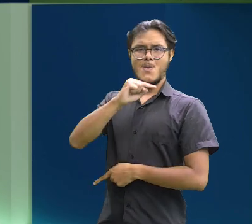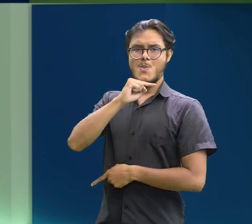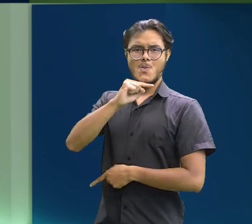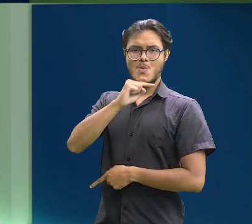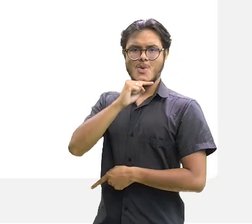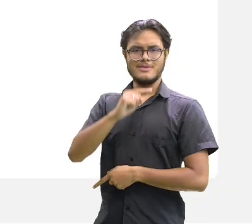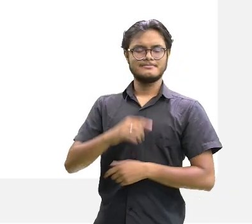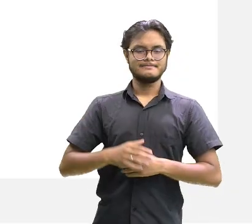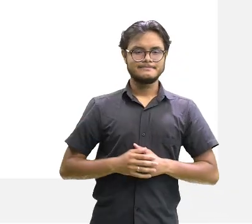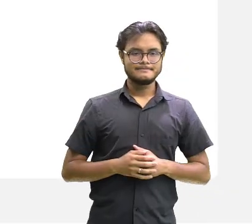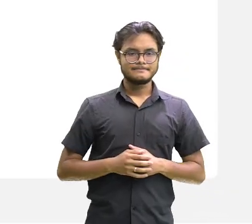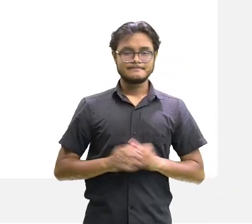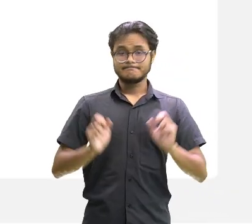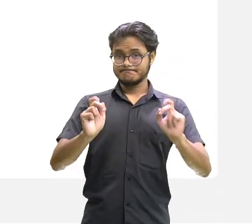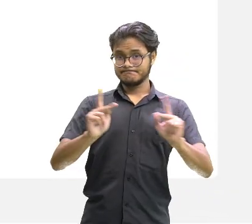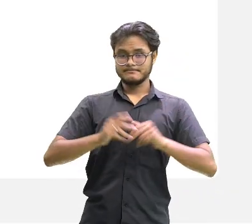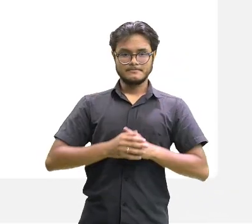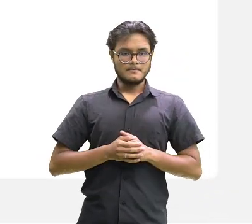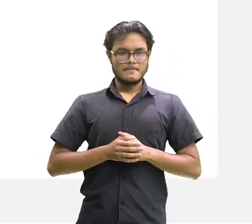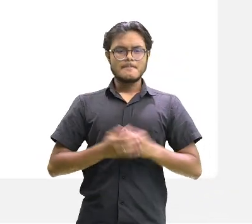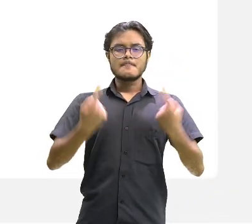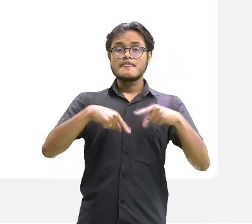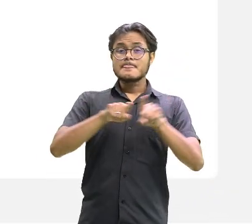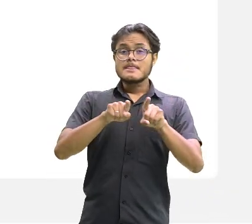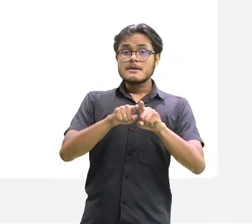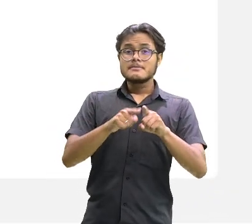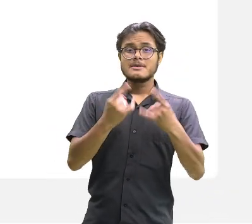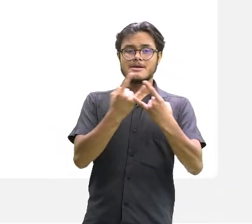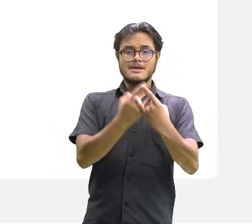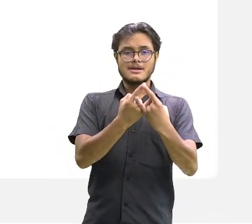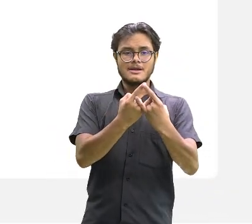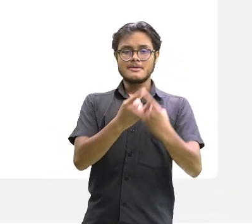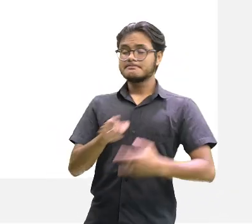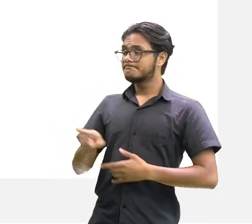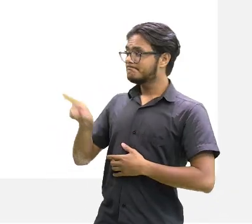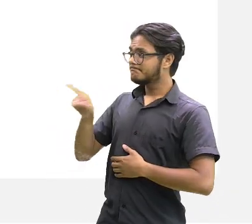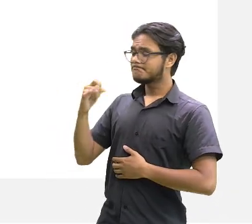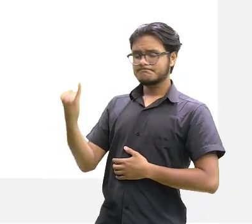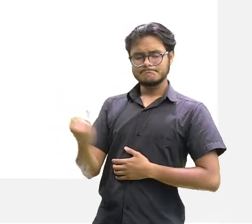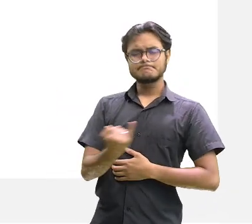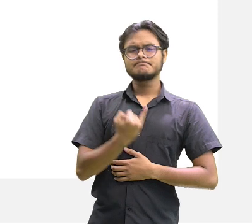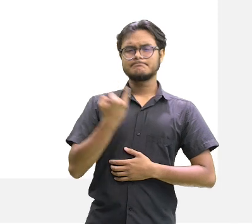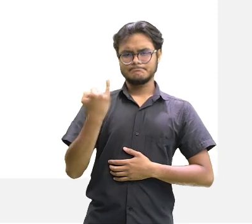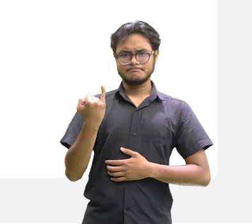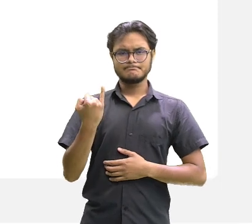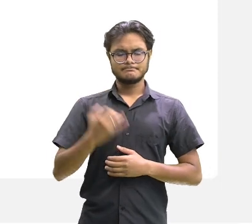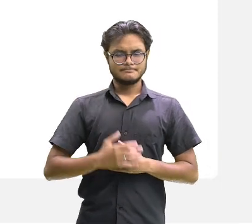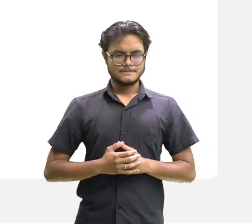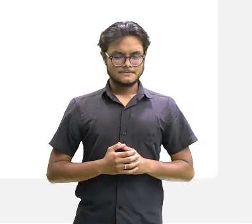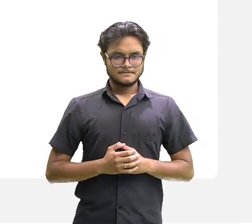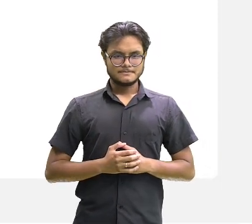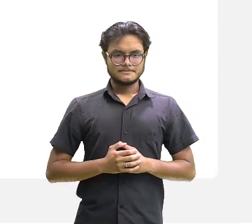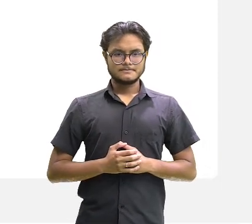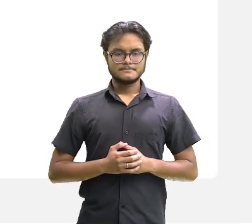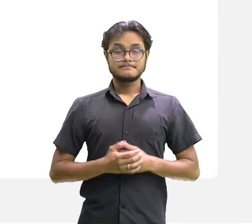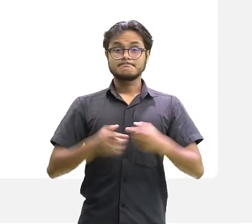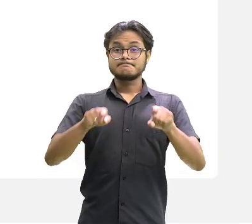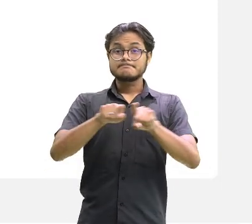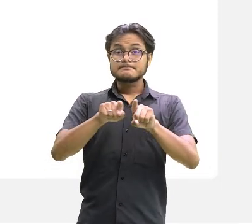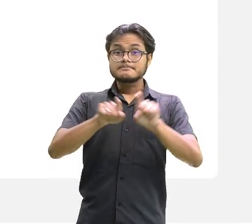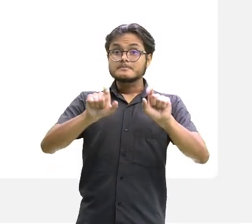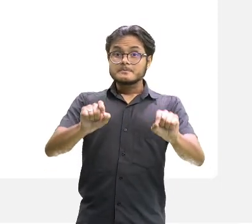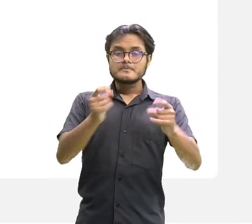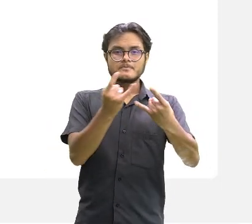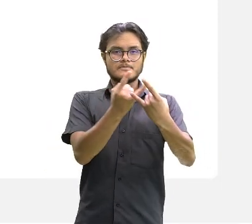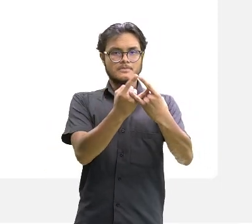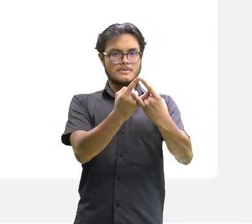canal vaginal. Beleza? Essa daí é a camisinha, extremamente importante, não esqueça disso aí, tá? E não esquecer que a